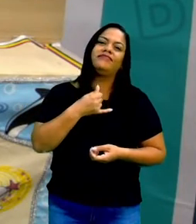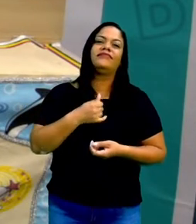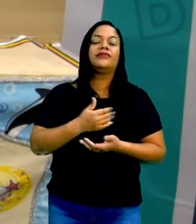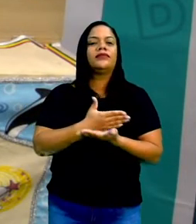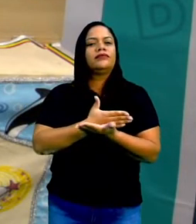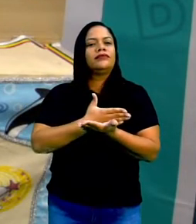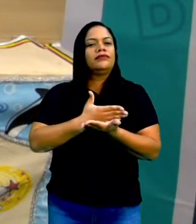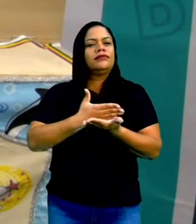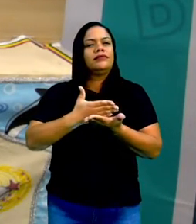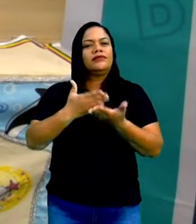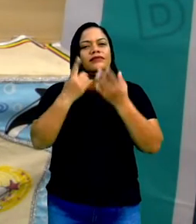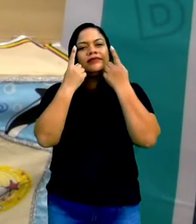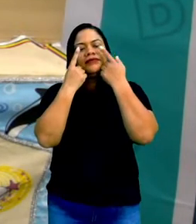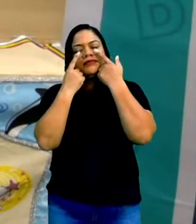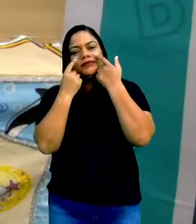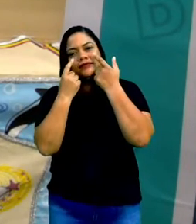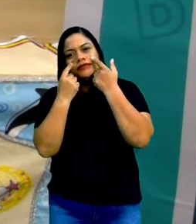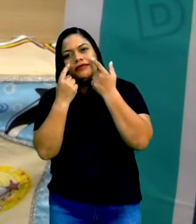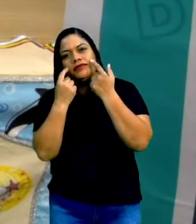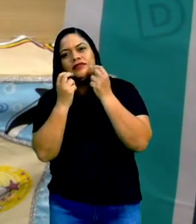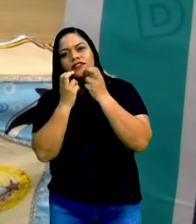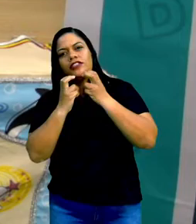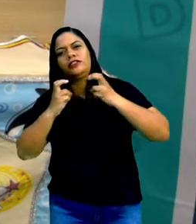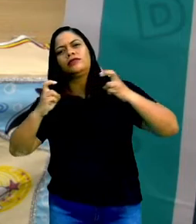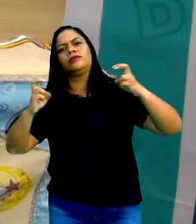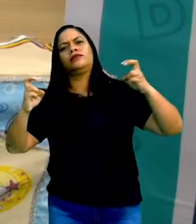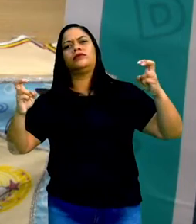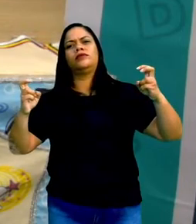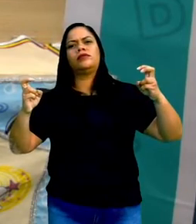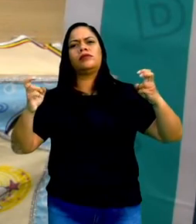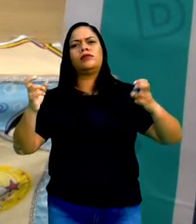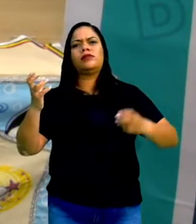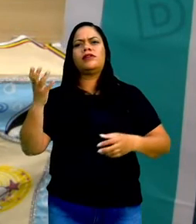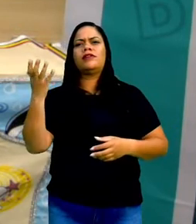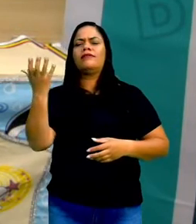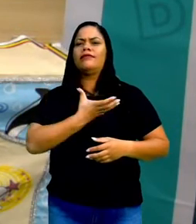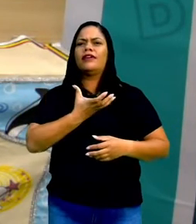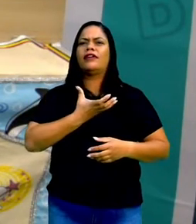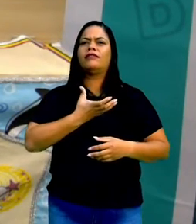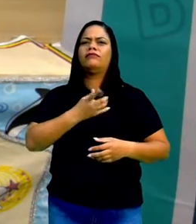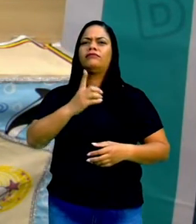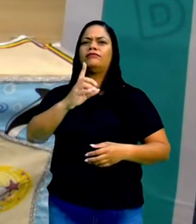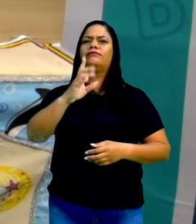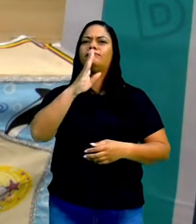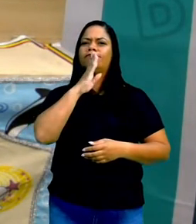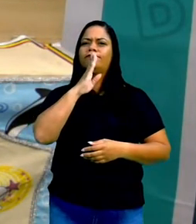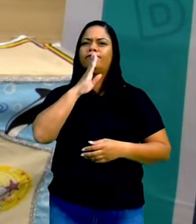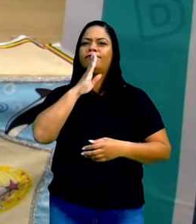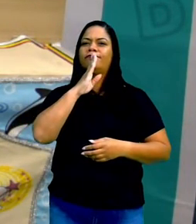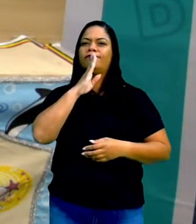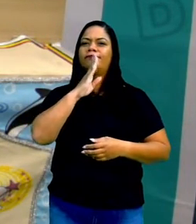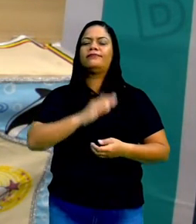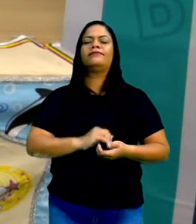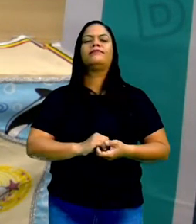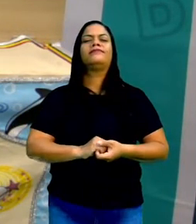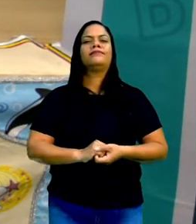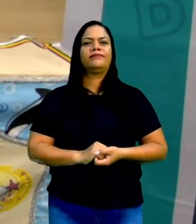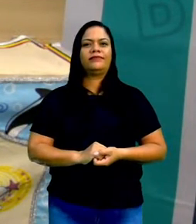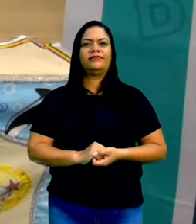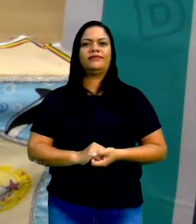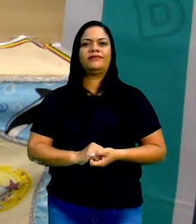ele começou a chorar e gritou: quero ser silencioso! Olha pra